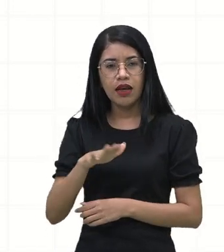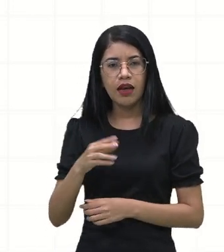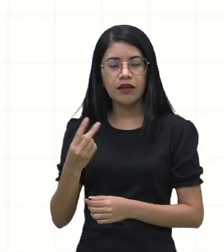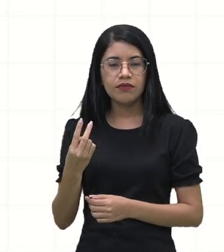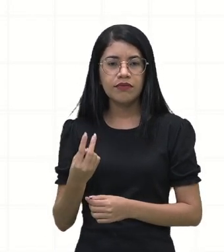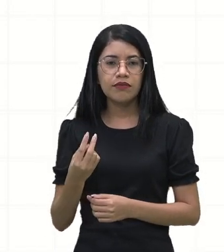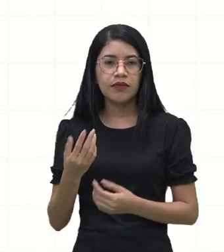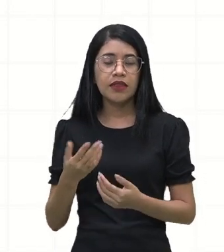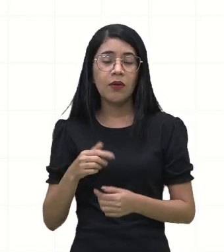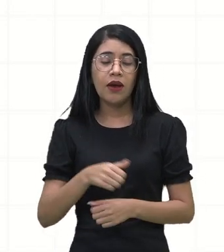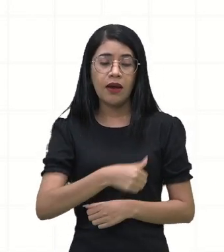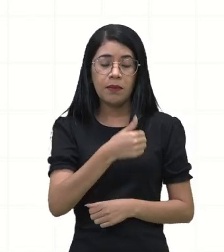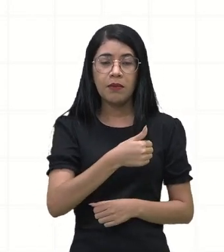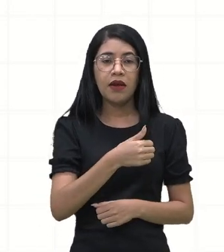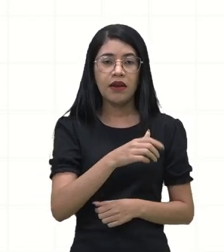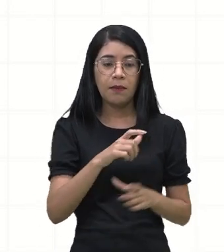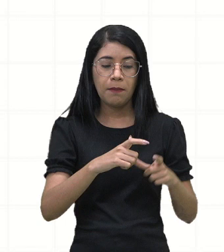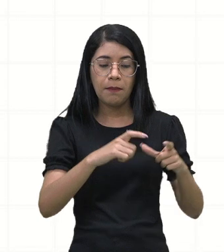segunda.